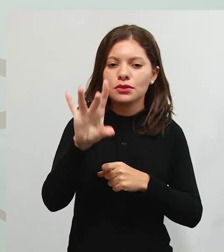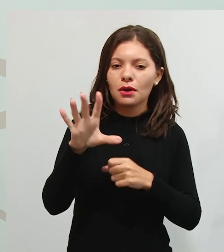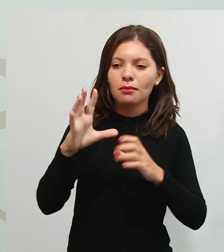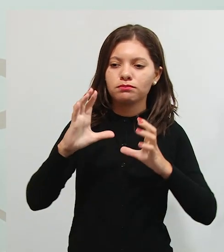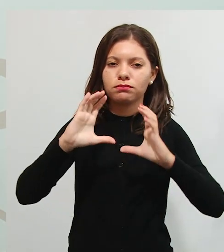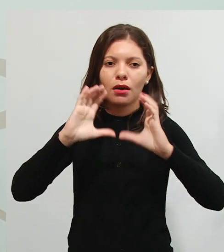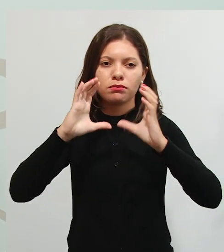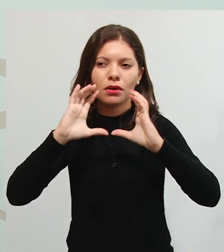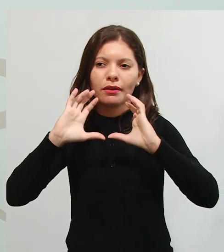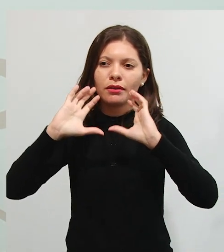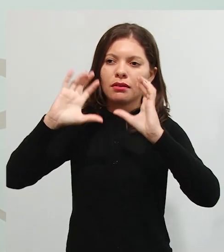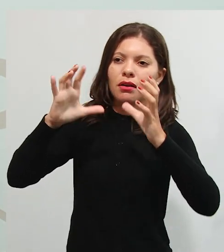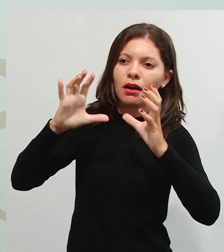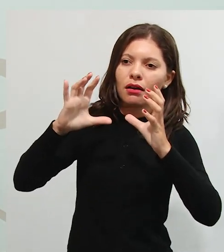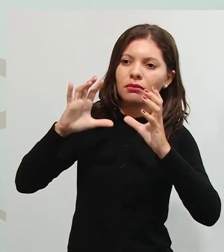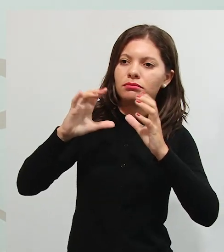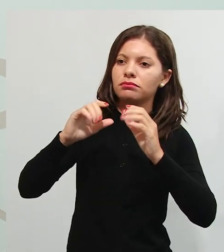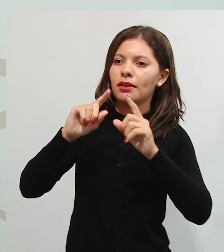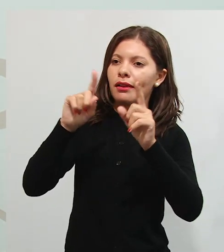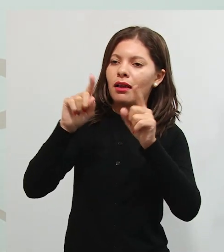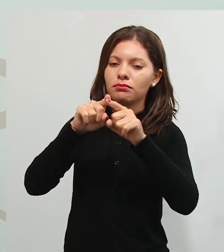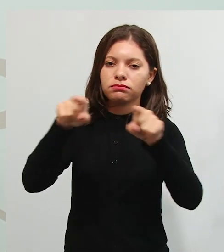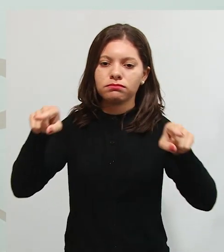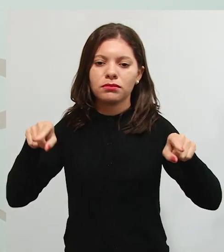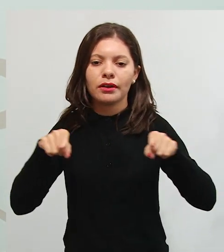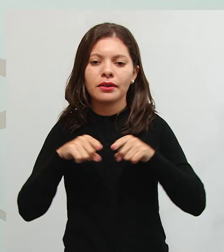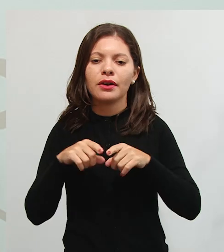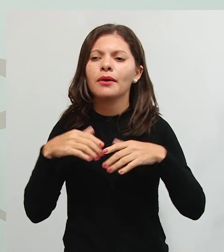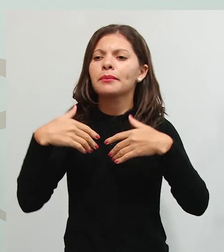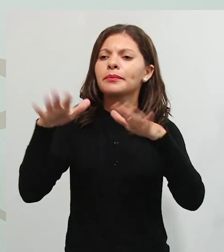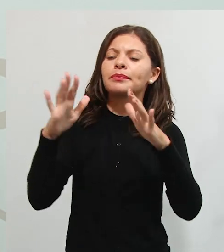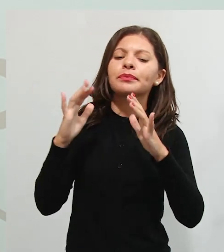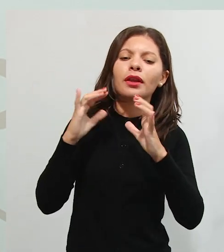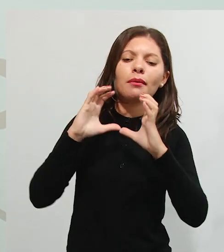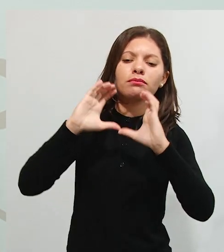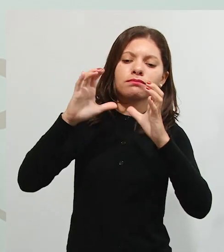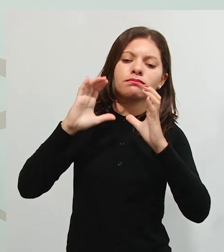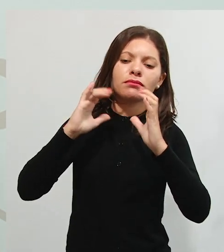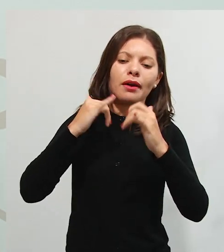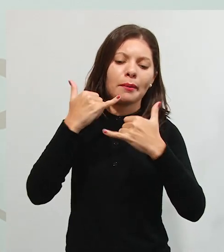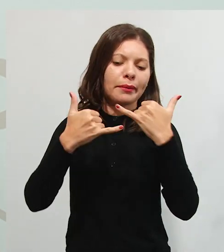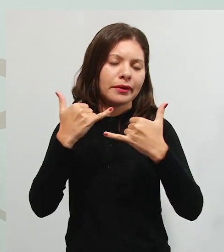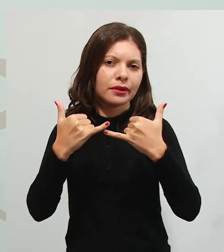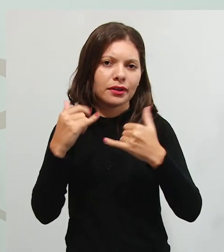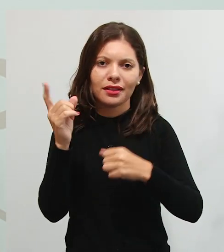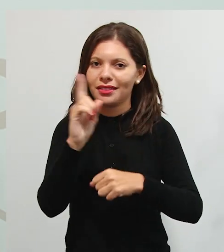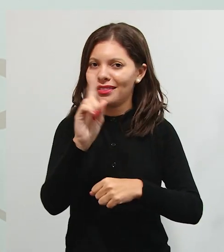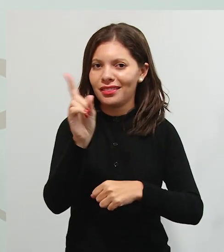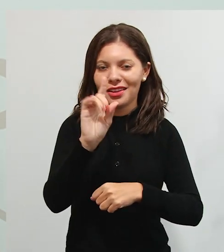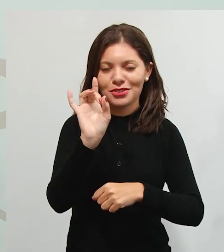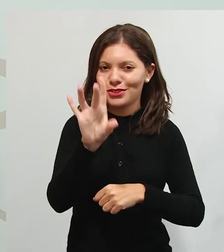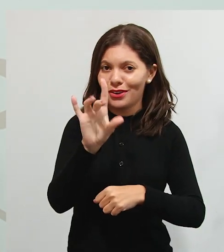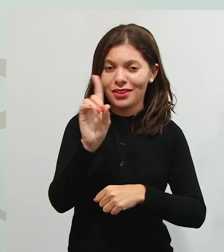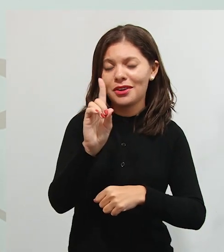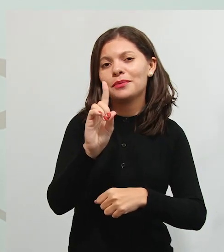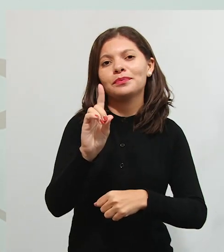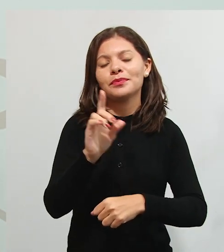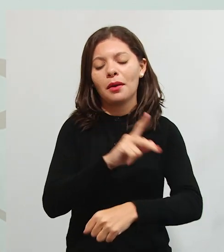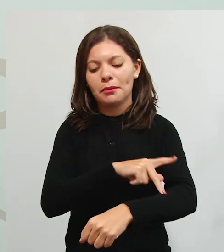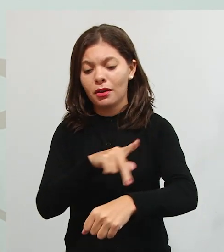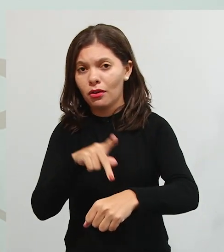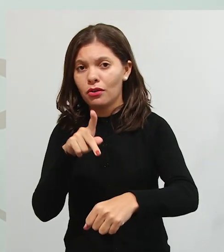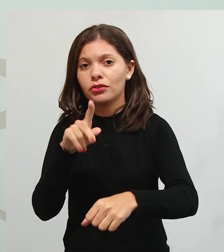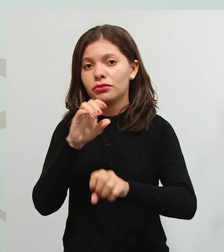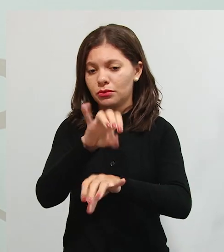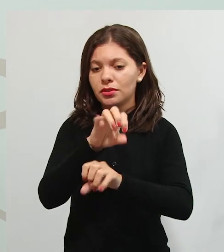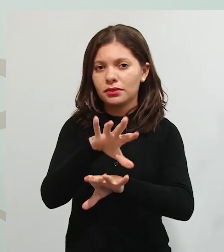apenas pegar uma bola e jogar literalmente lá na quadra e falar assim, ó, brinca aí, né? Tem toda uma intencionalidade pedagógica, um